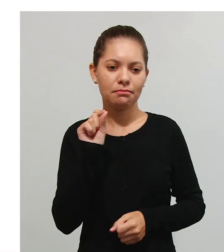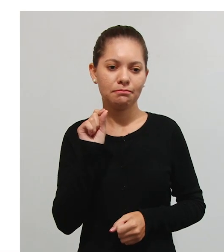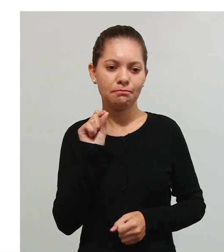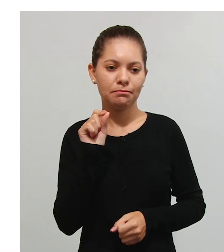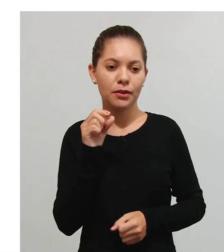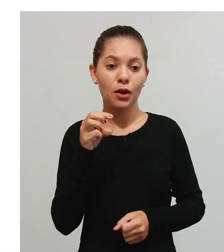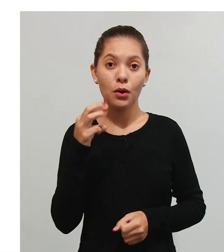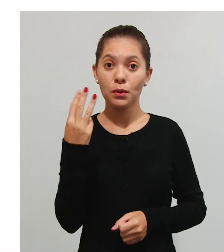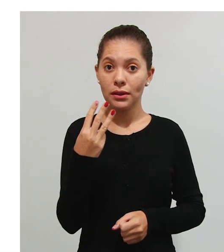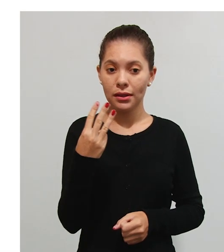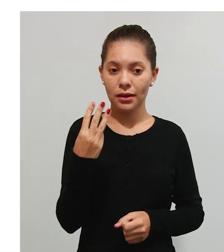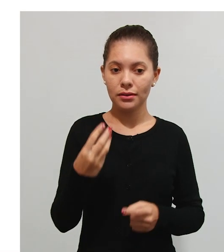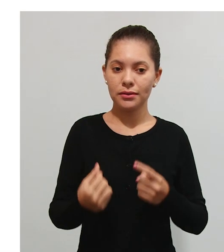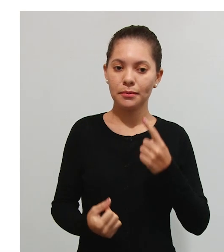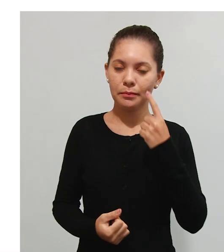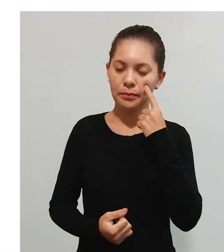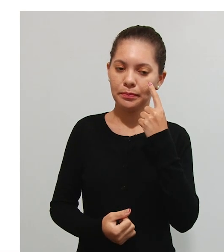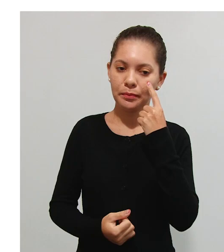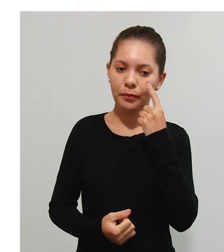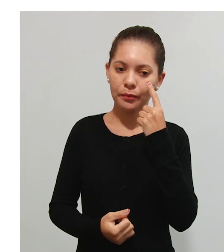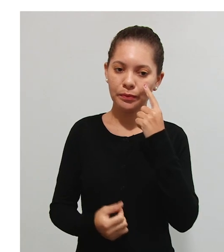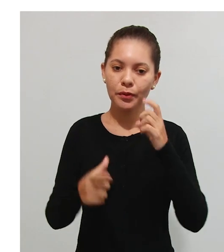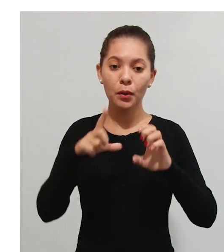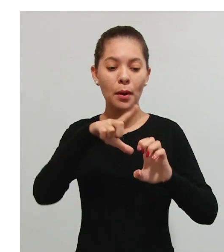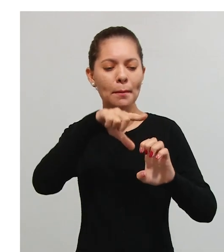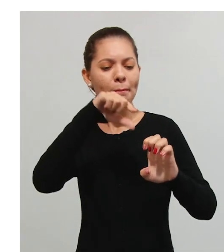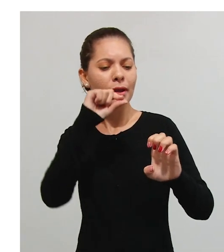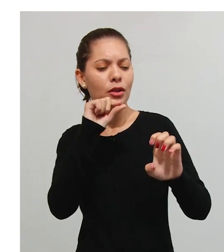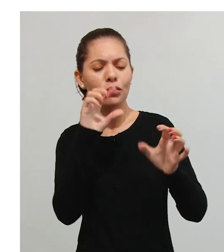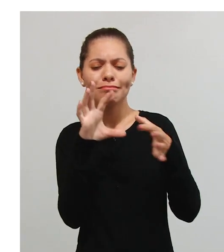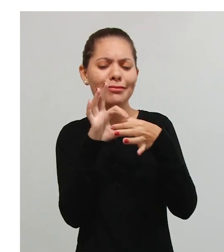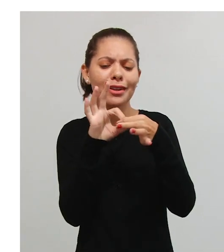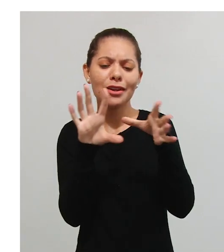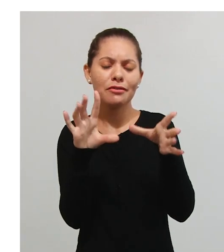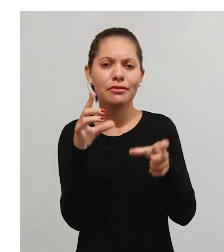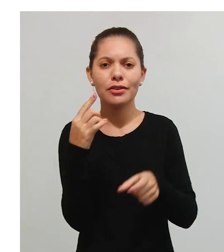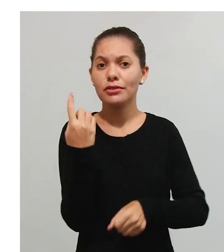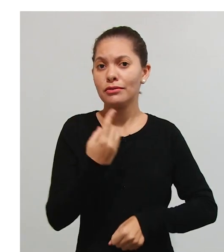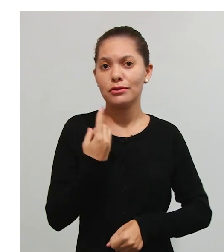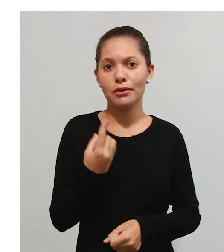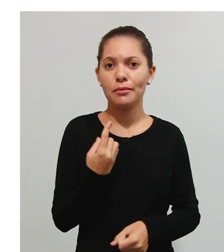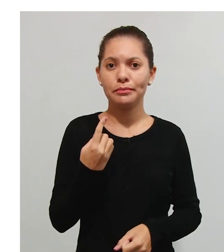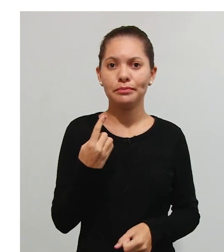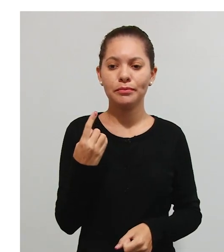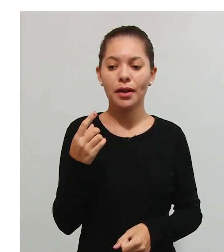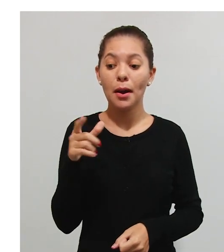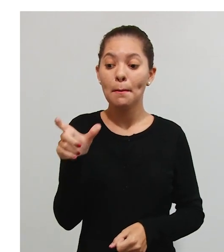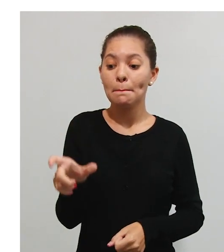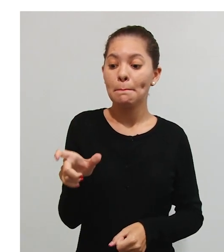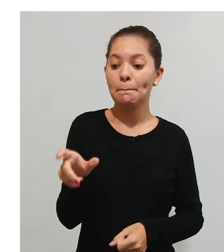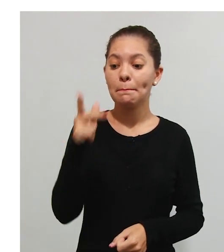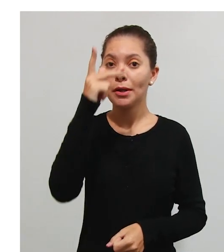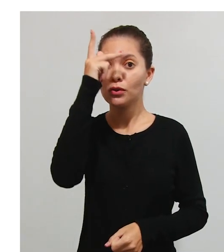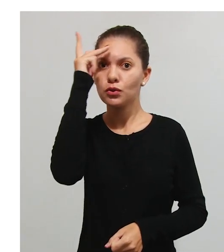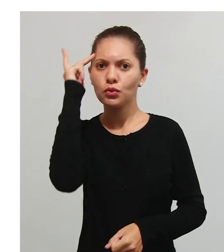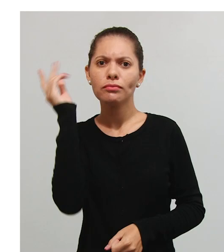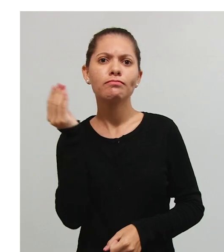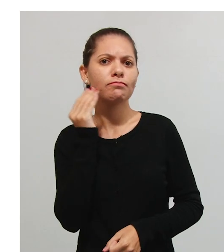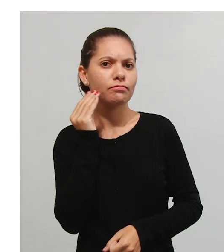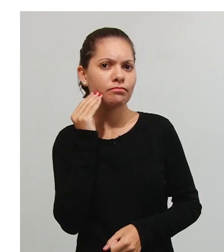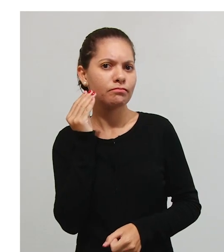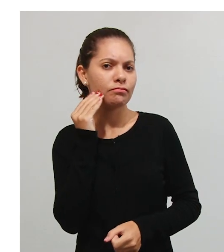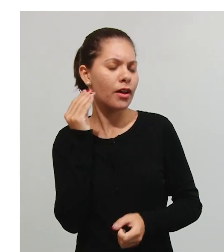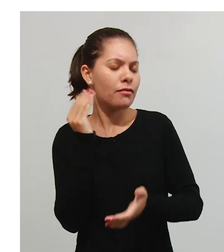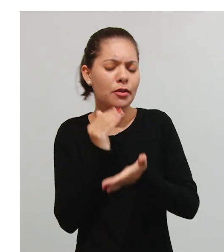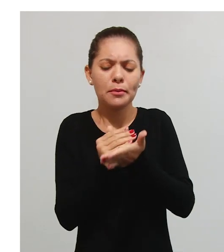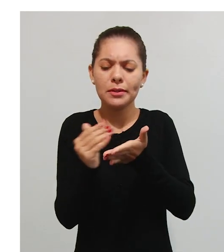temos um empreendedor independente. Quem é esse empreendedor? É a pessoa que vai aproveitar oportunidades